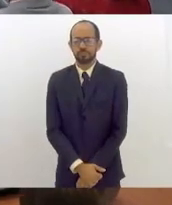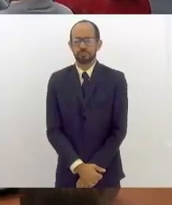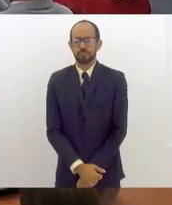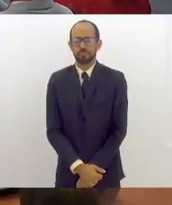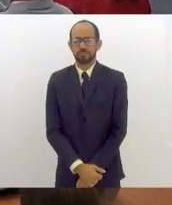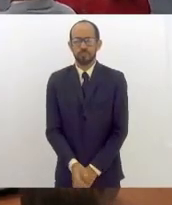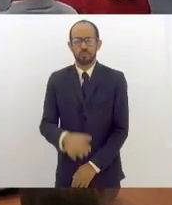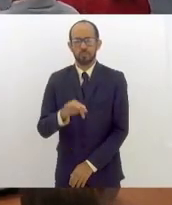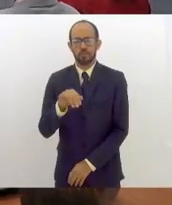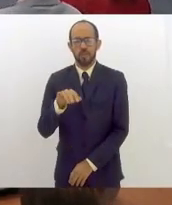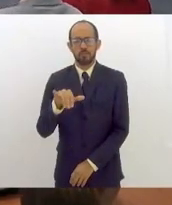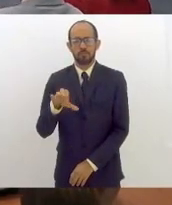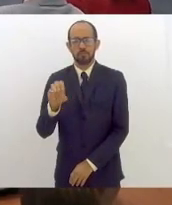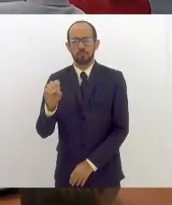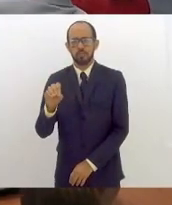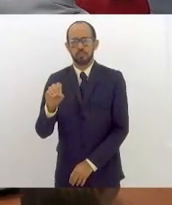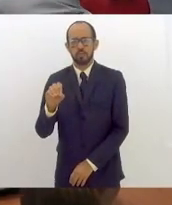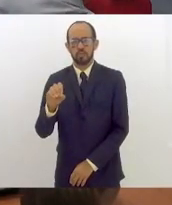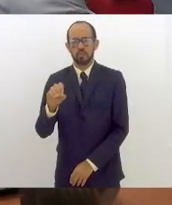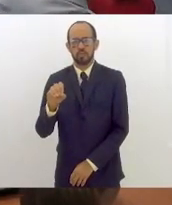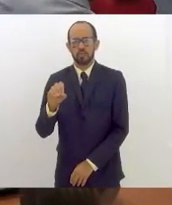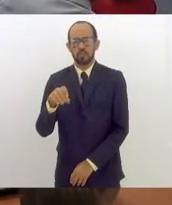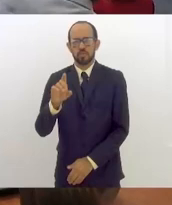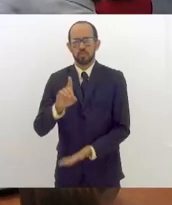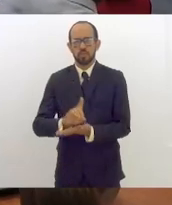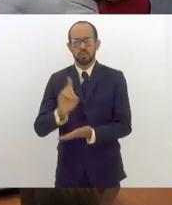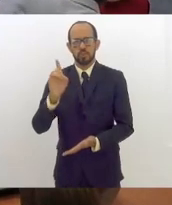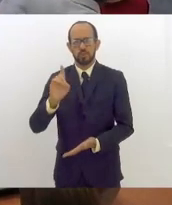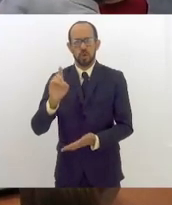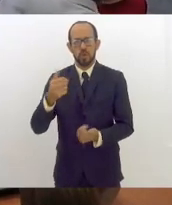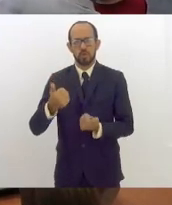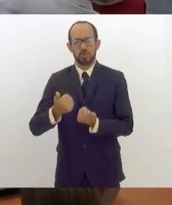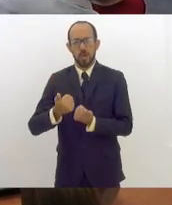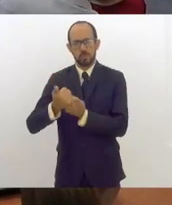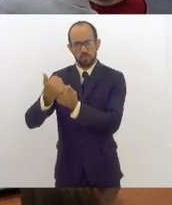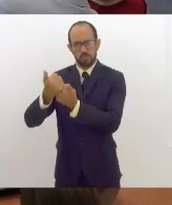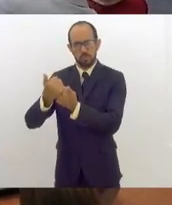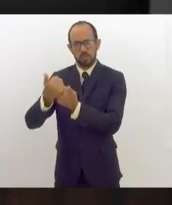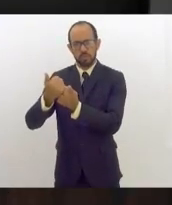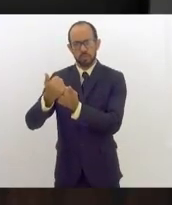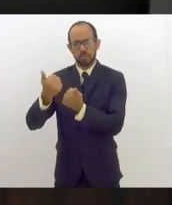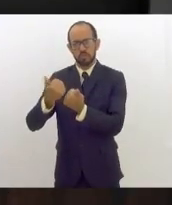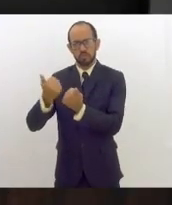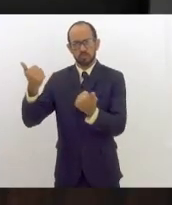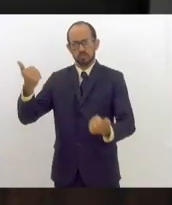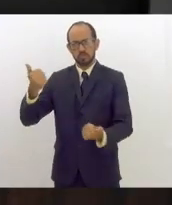Fábio Nogueira diretor departamento de apoio a subseções